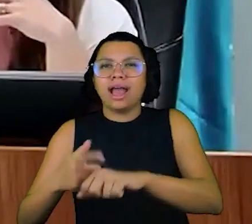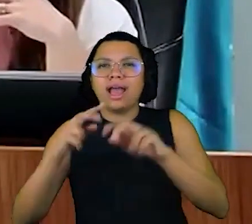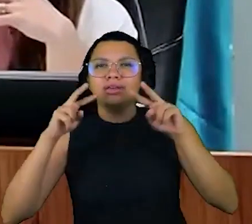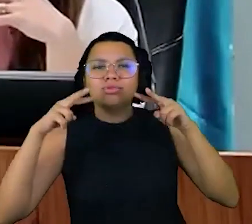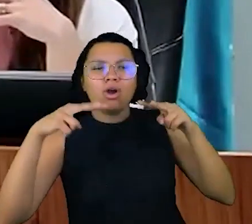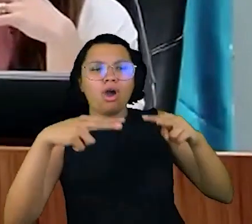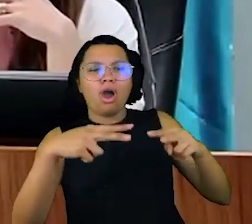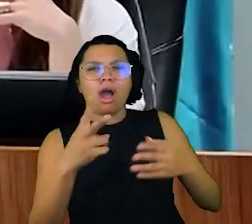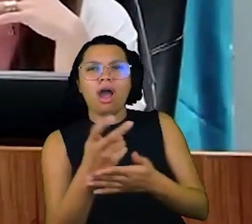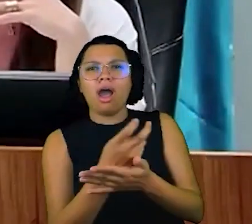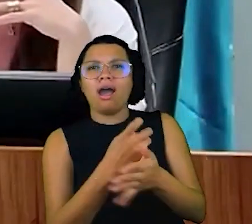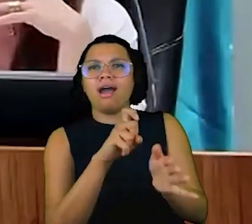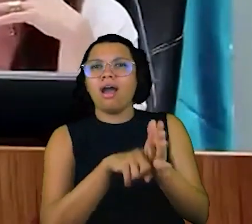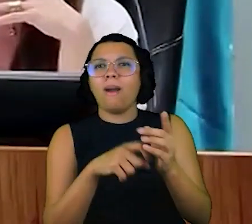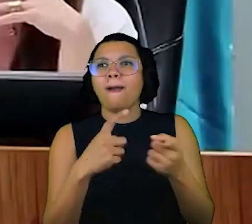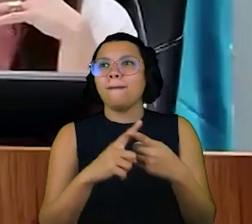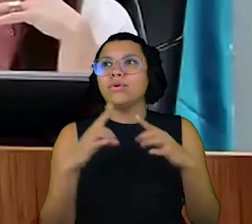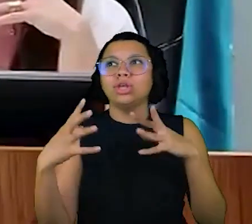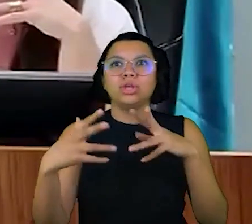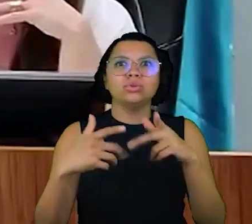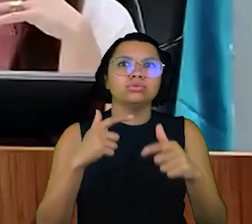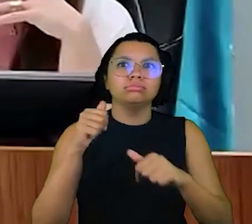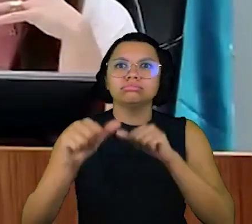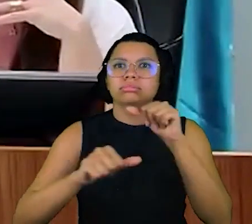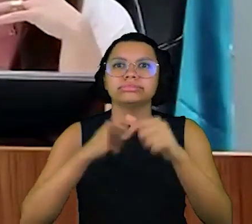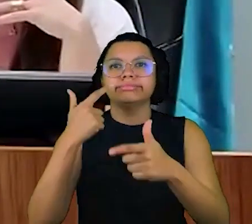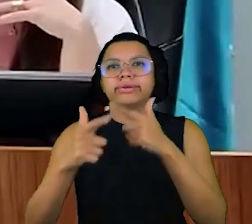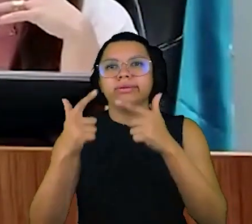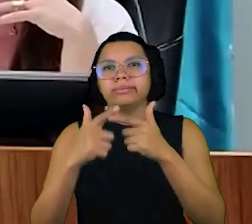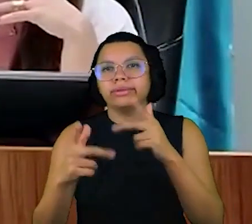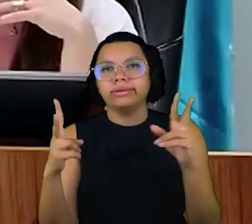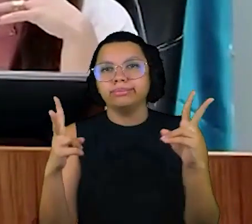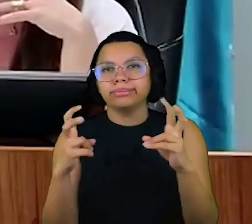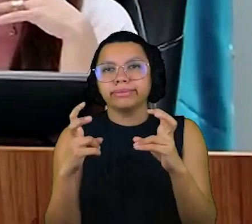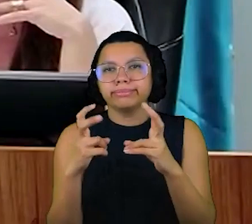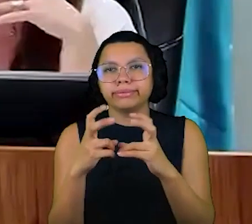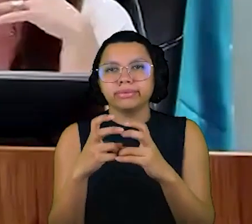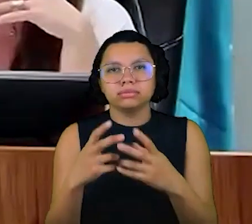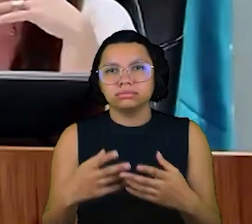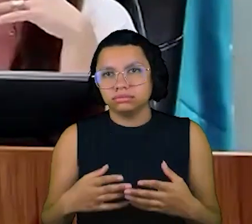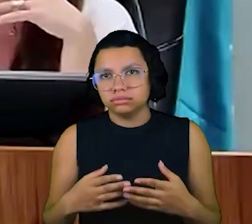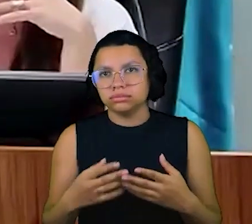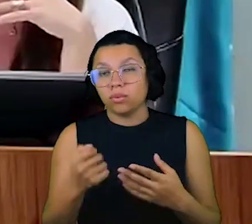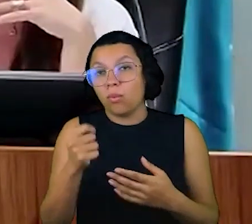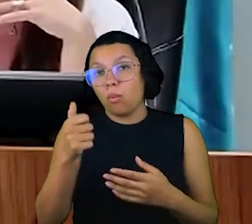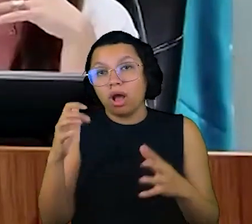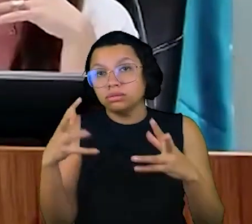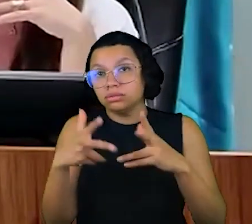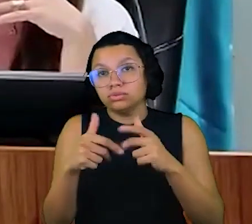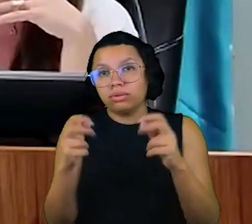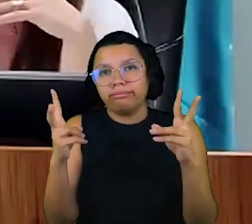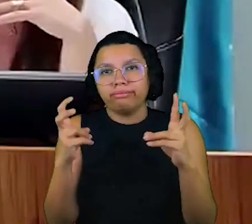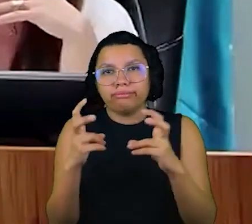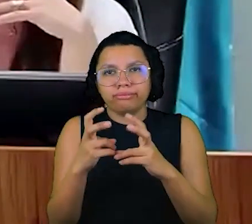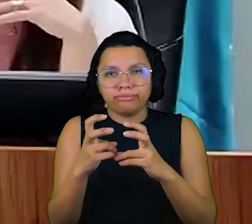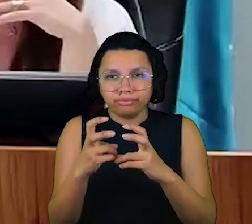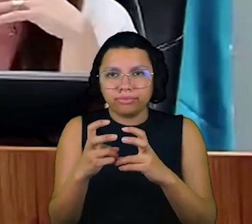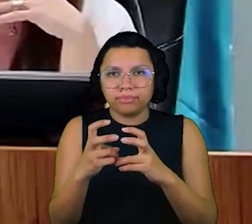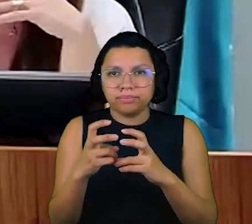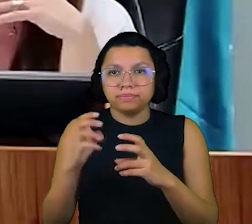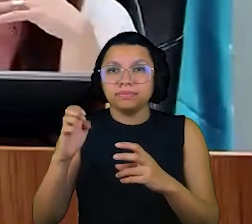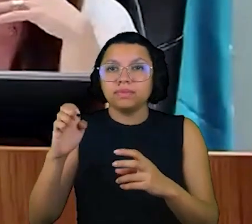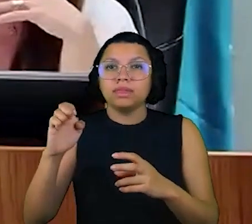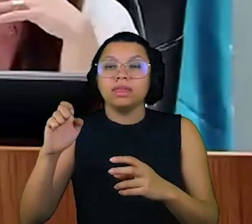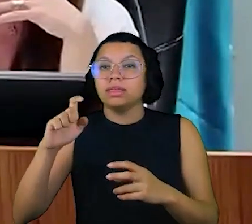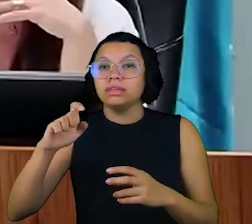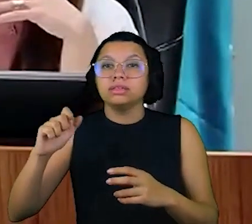civilizados do ponto de vista tributário, porque tudo vira conflito. Quase tudo vira conflito.